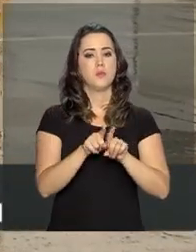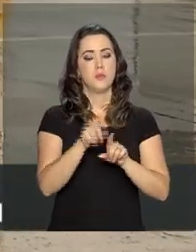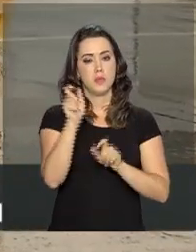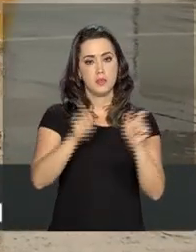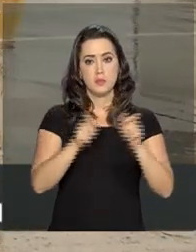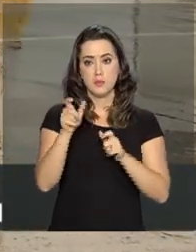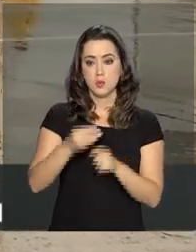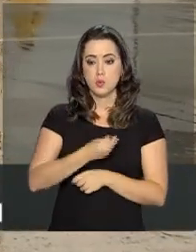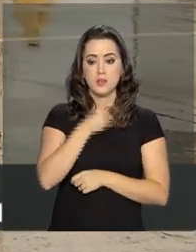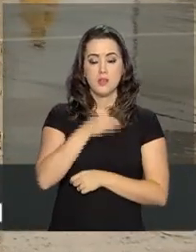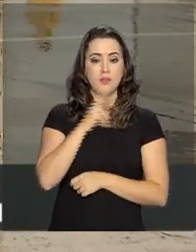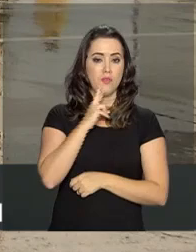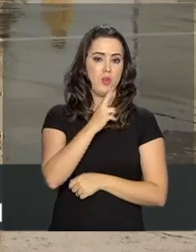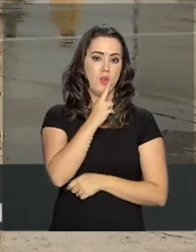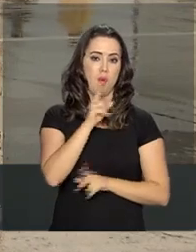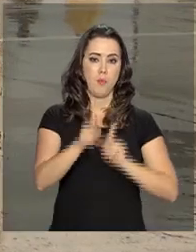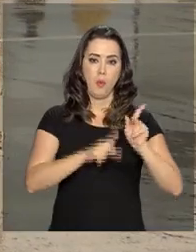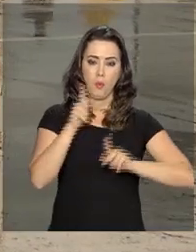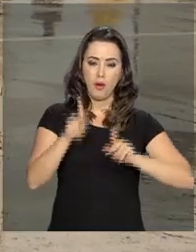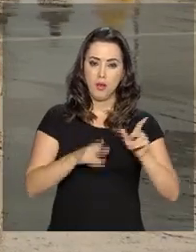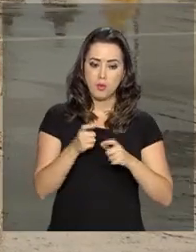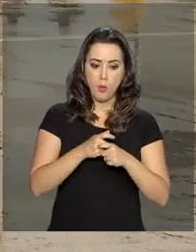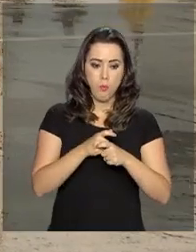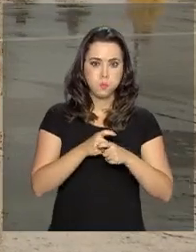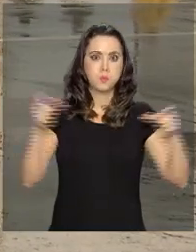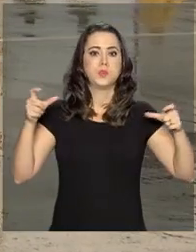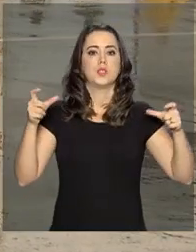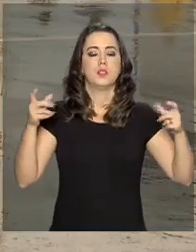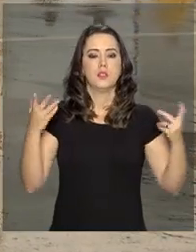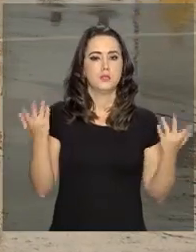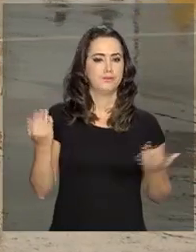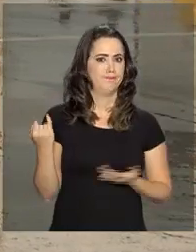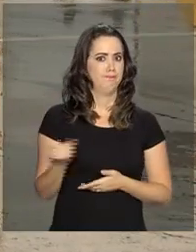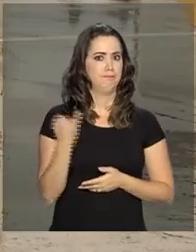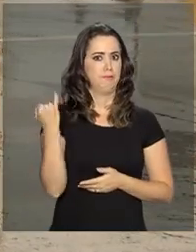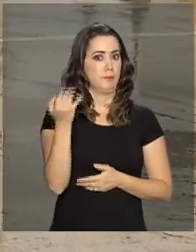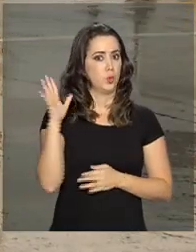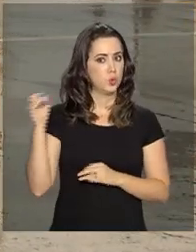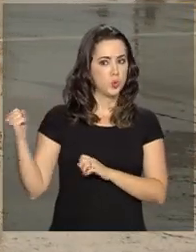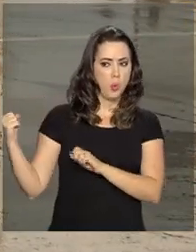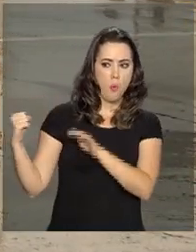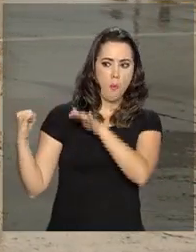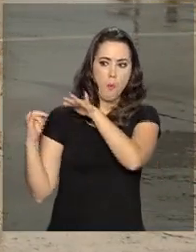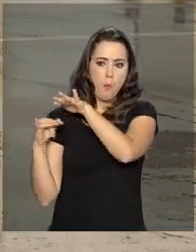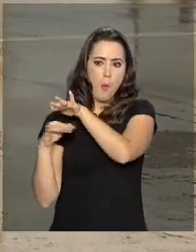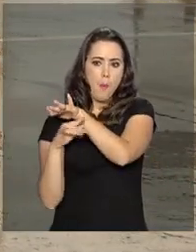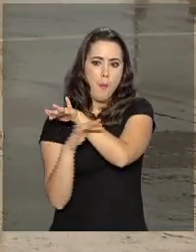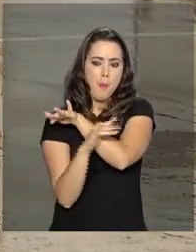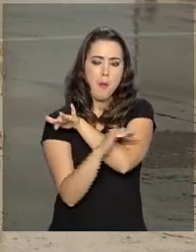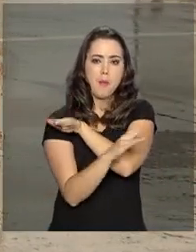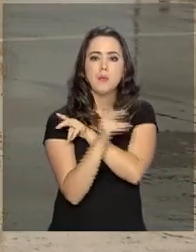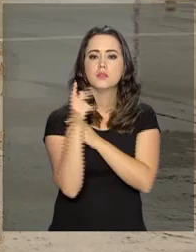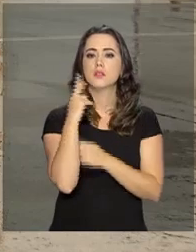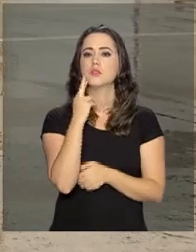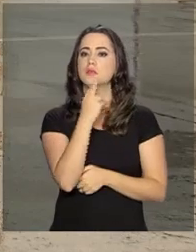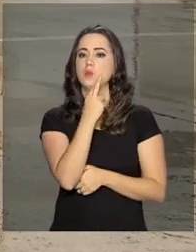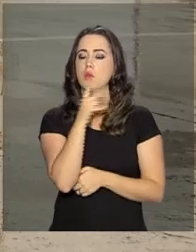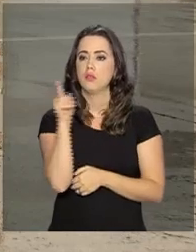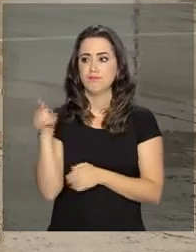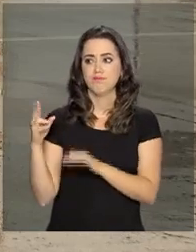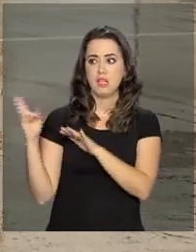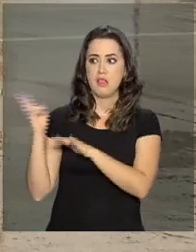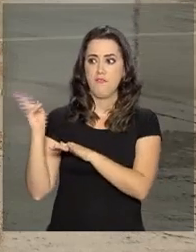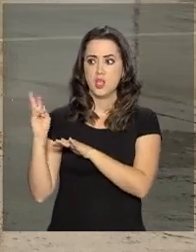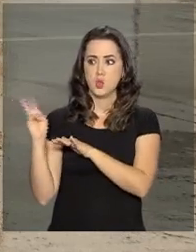vivem em Roraima. Como a população de Roraima aumentou de forma significativa com a migração oriunda da Venezuela, é importante que a gente